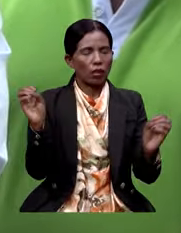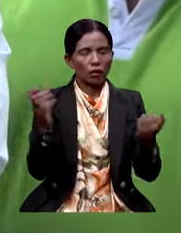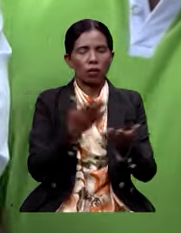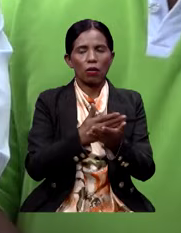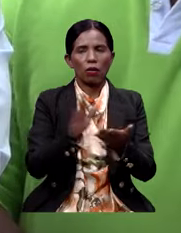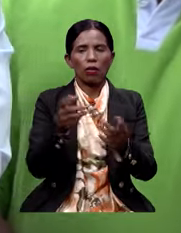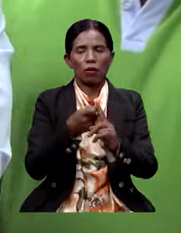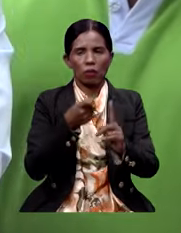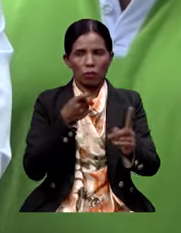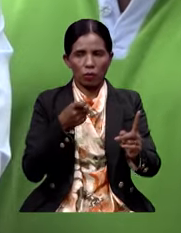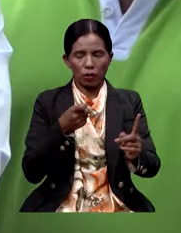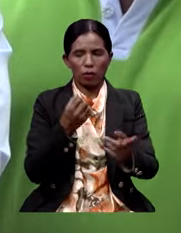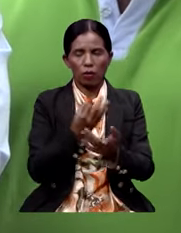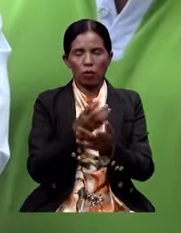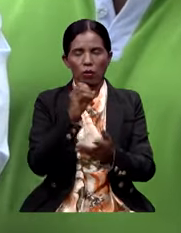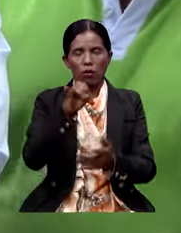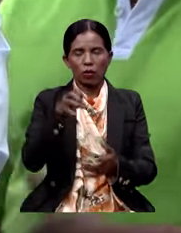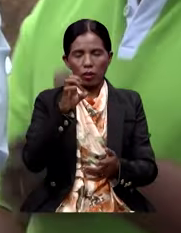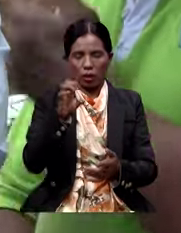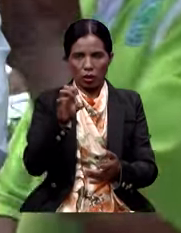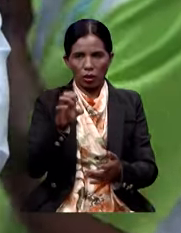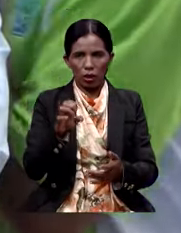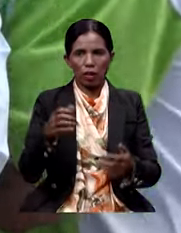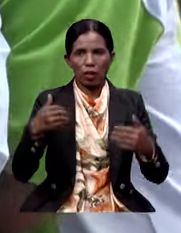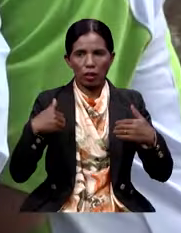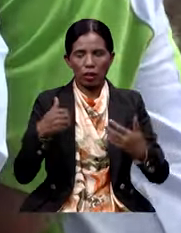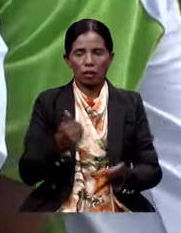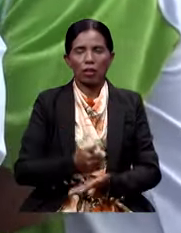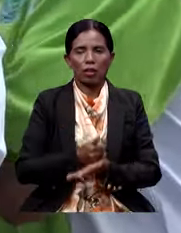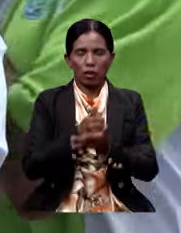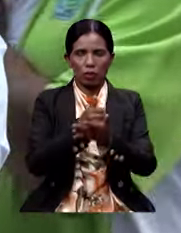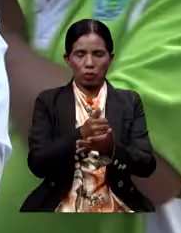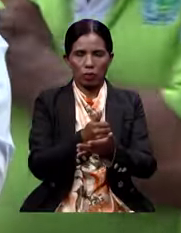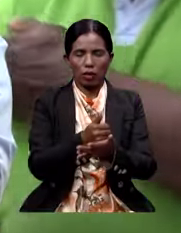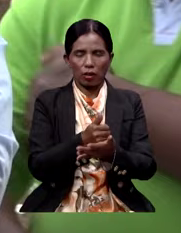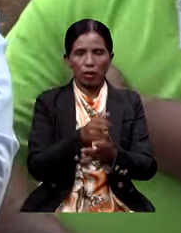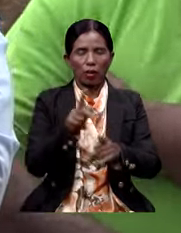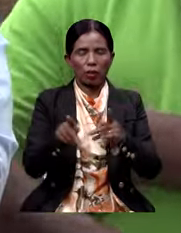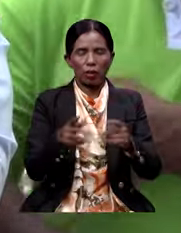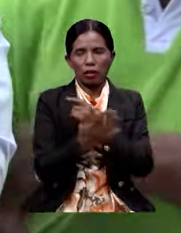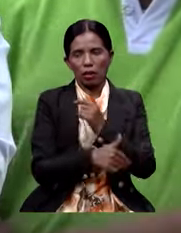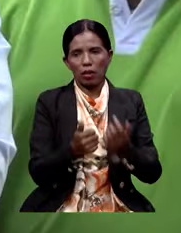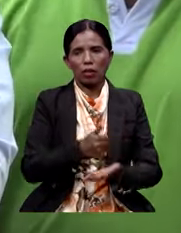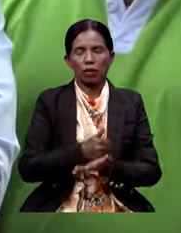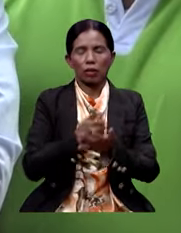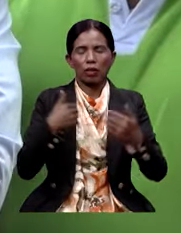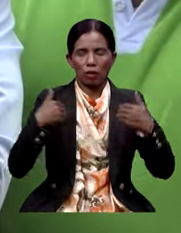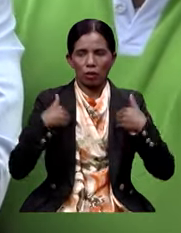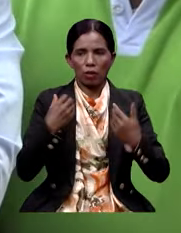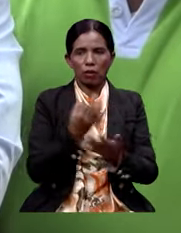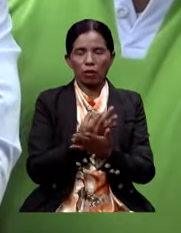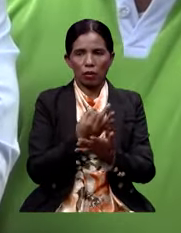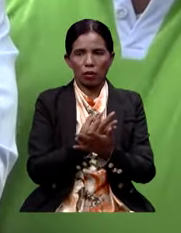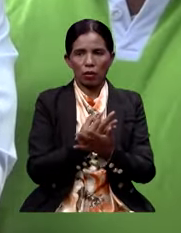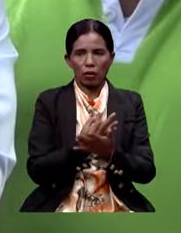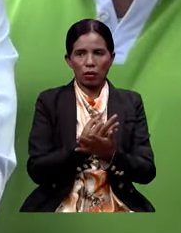hosi orçamento geral do estado de iha doação iha orçamento hosi buat sirne ma